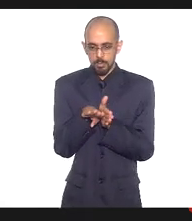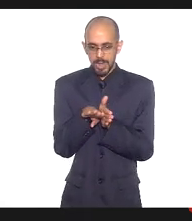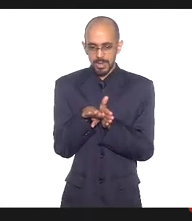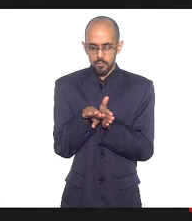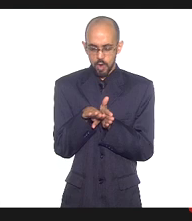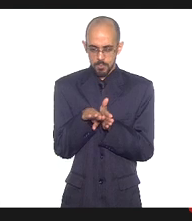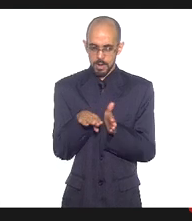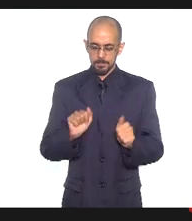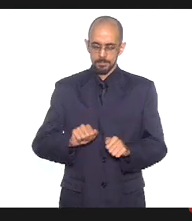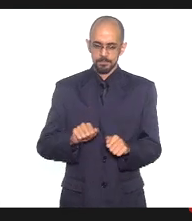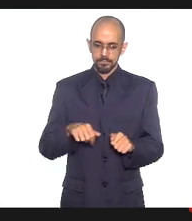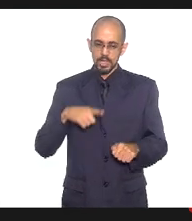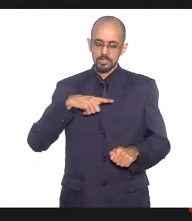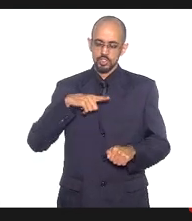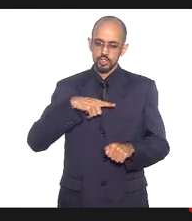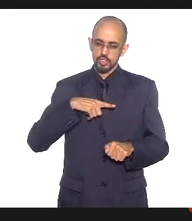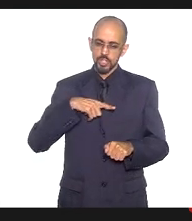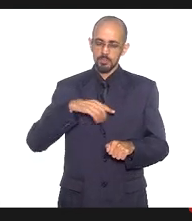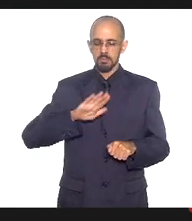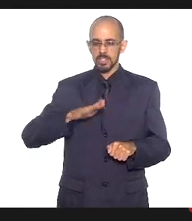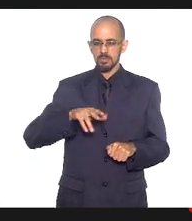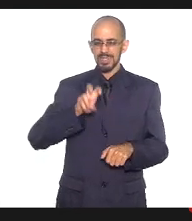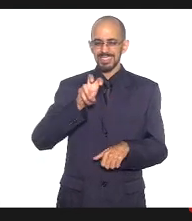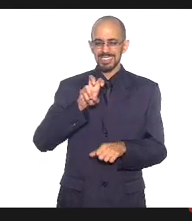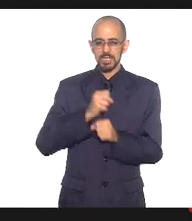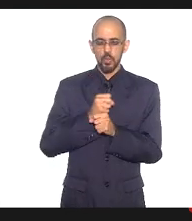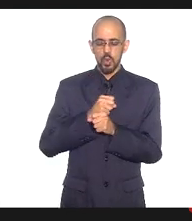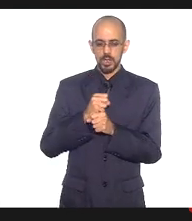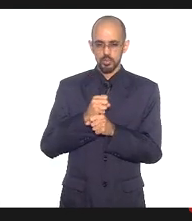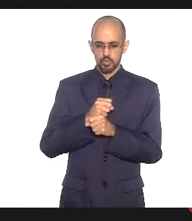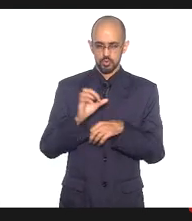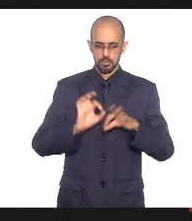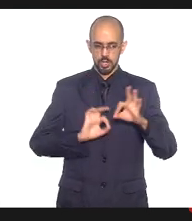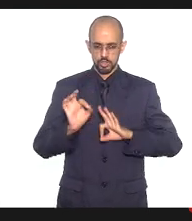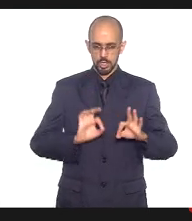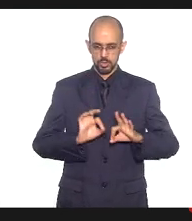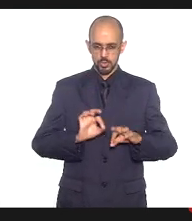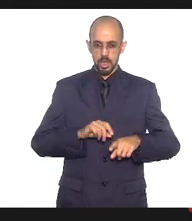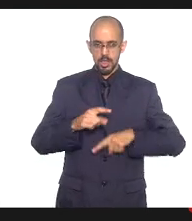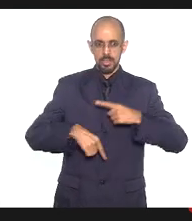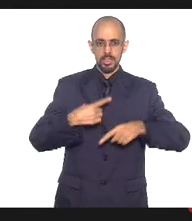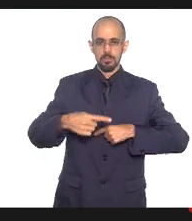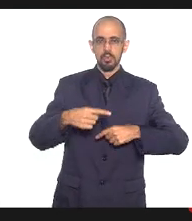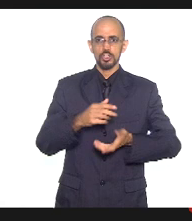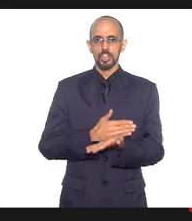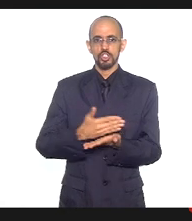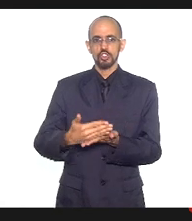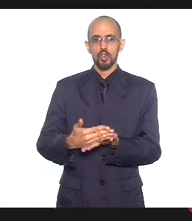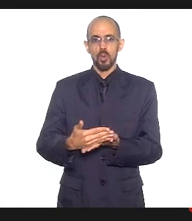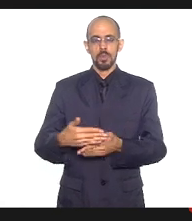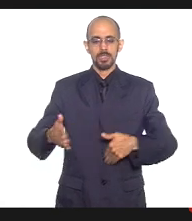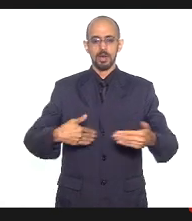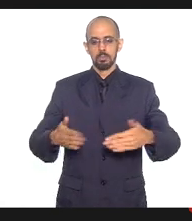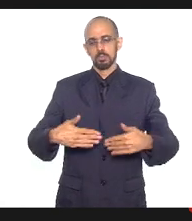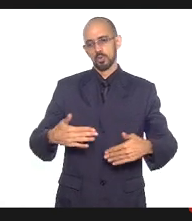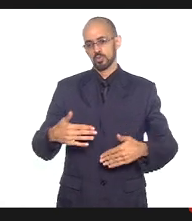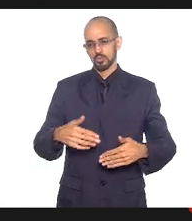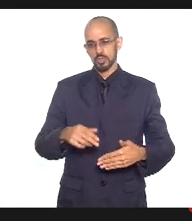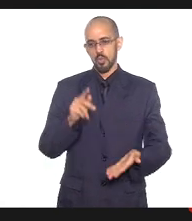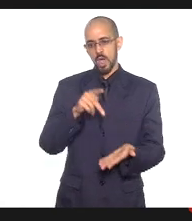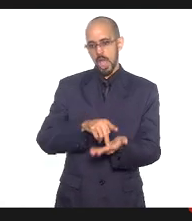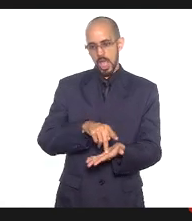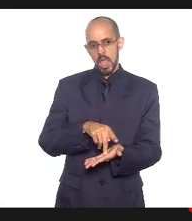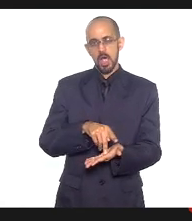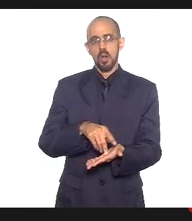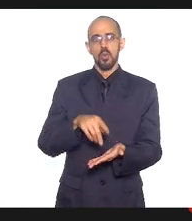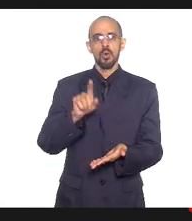projetos complexos de mais de 5 anos. E, em seguida, entramos na fase de produção, que é, por exemplo, a fase